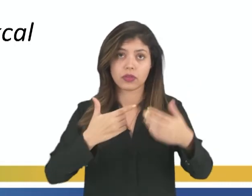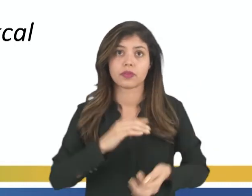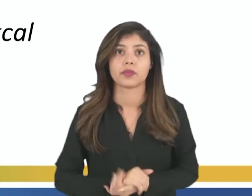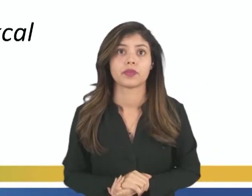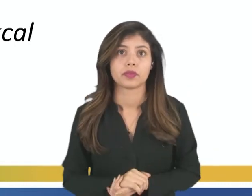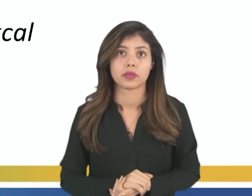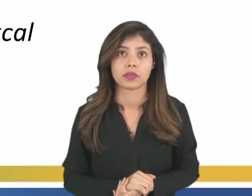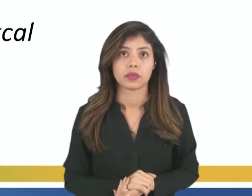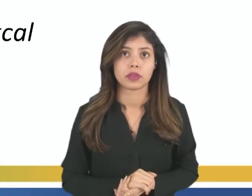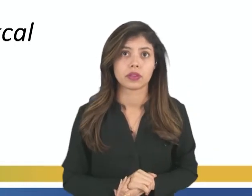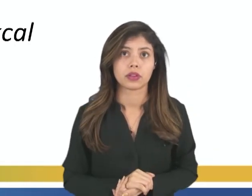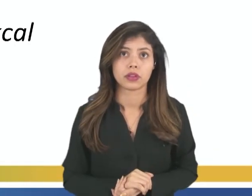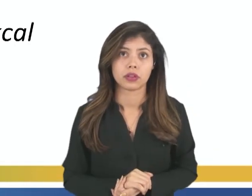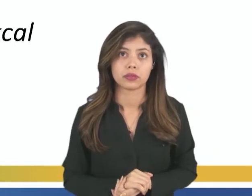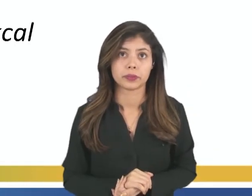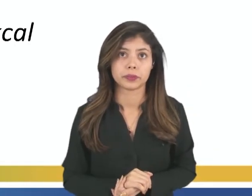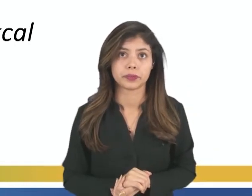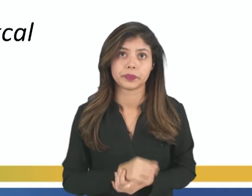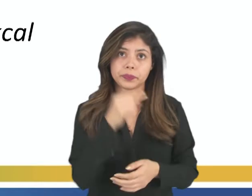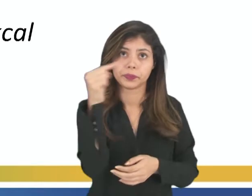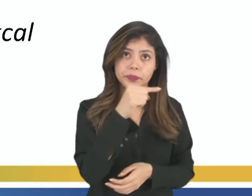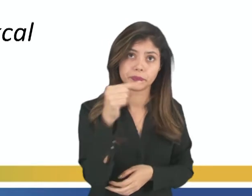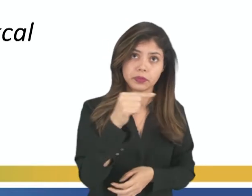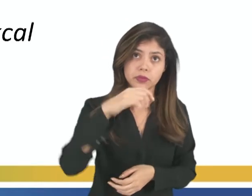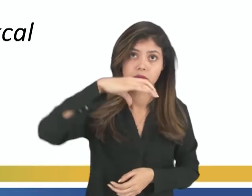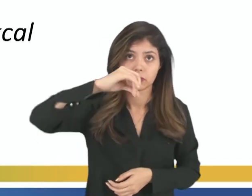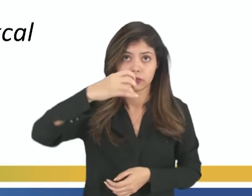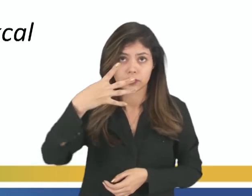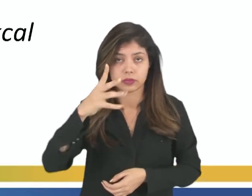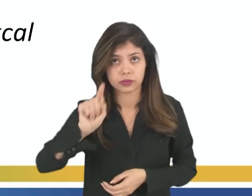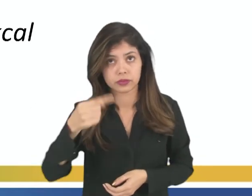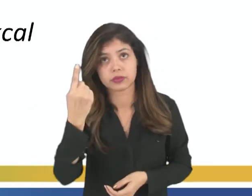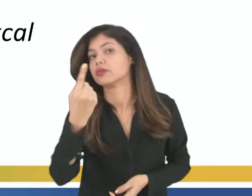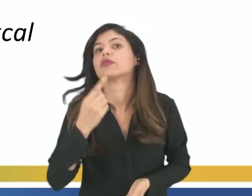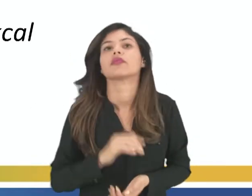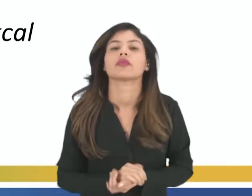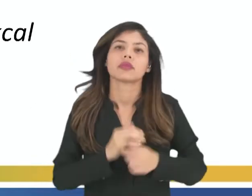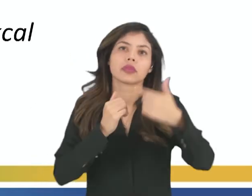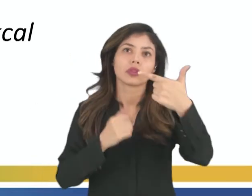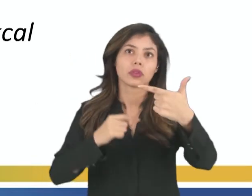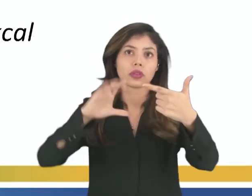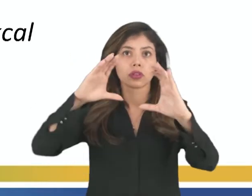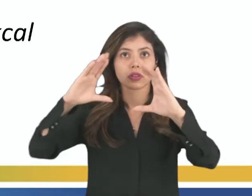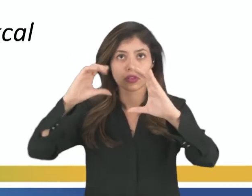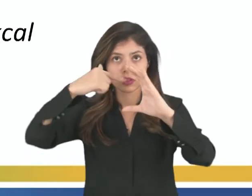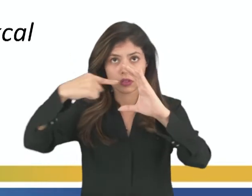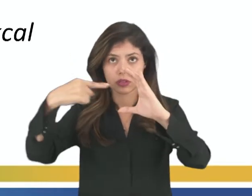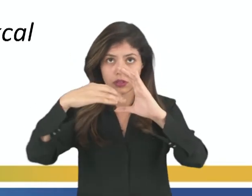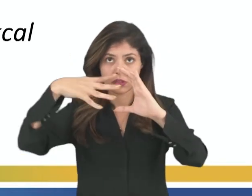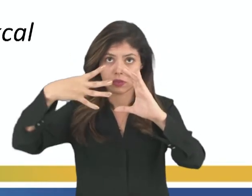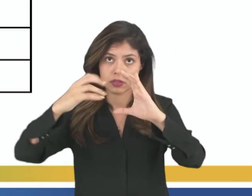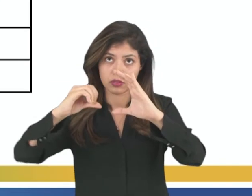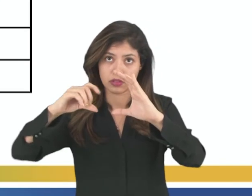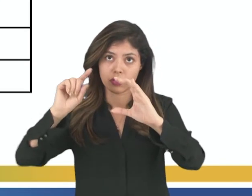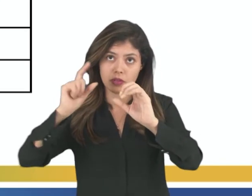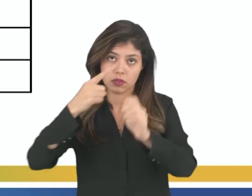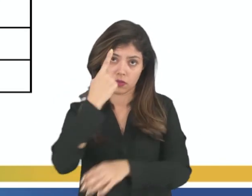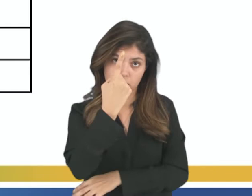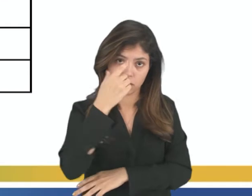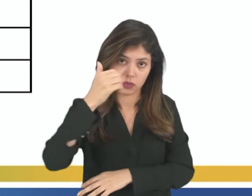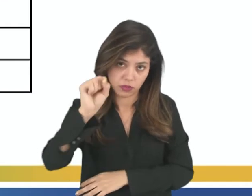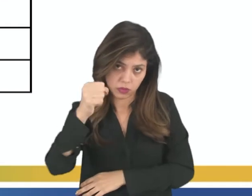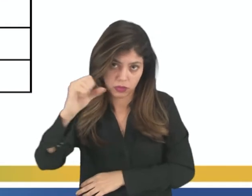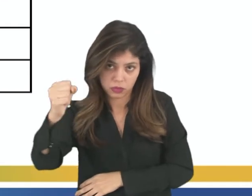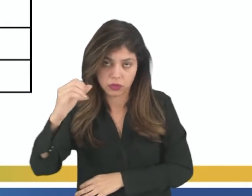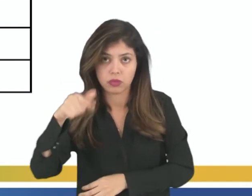carbônico. Olha a variação de entalpia, era menos 94, como eu multipliquei por 2, menos 188. Vamos